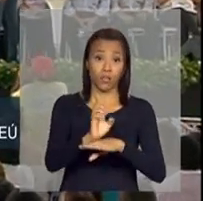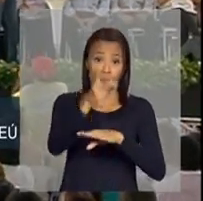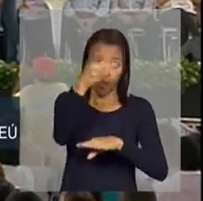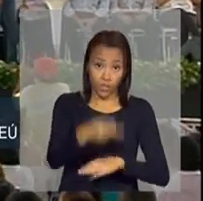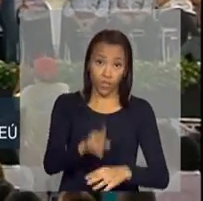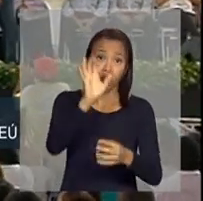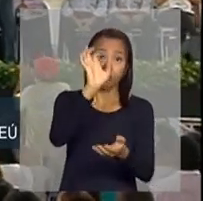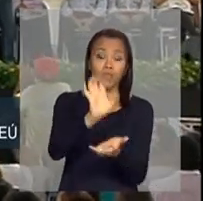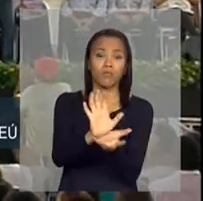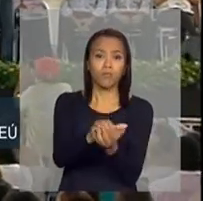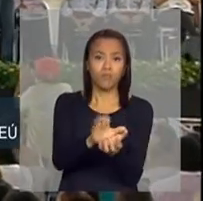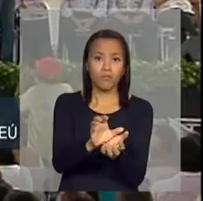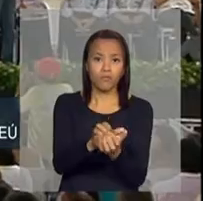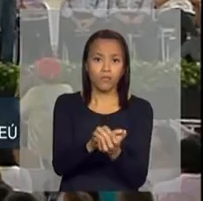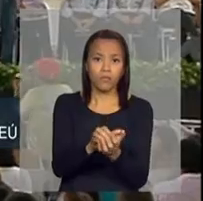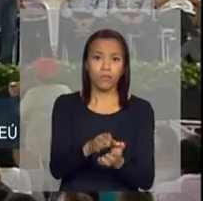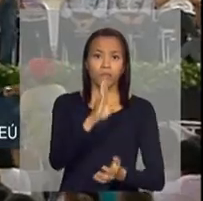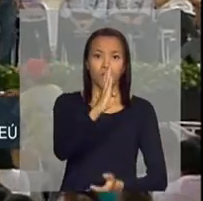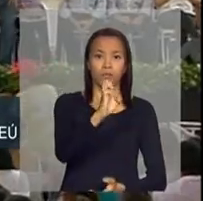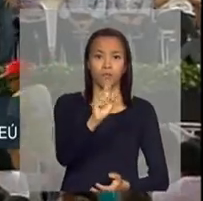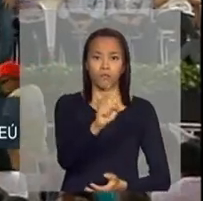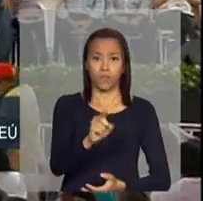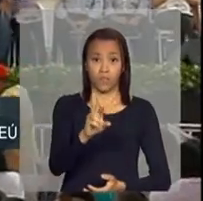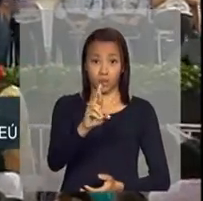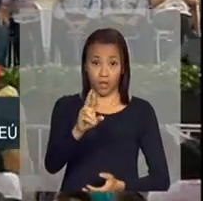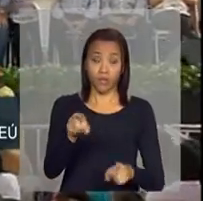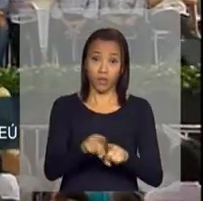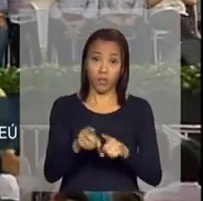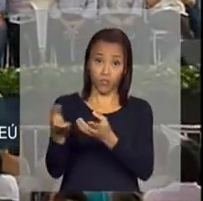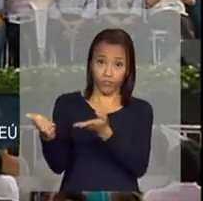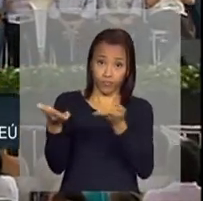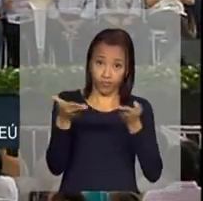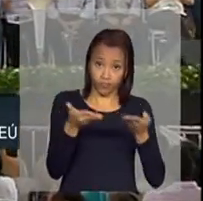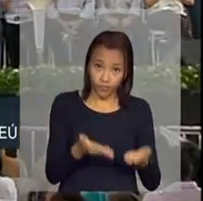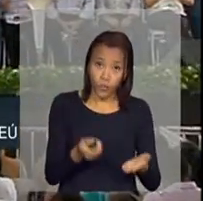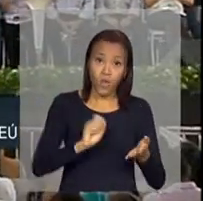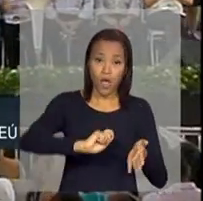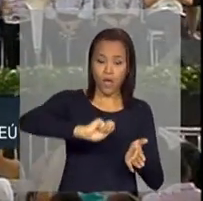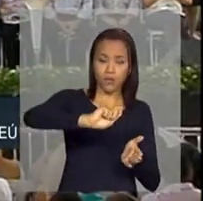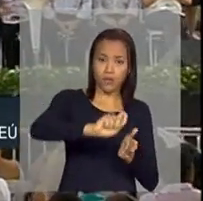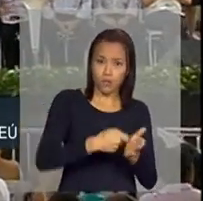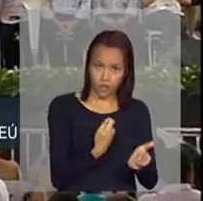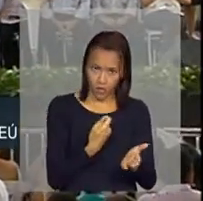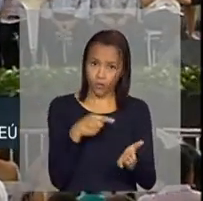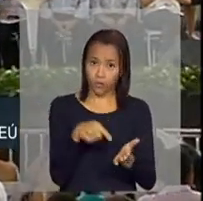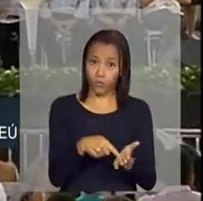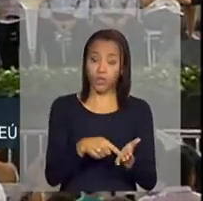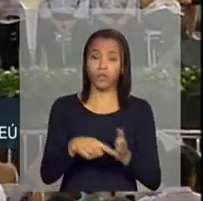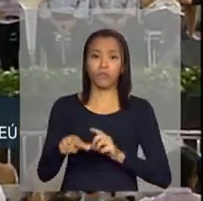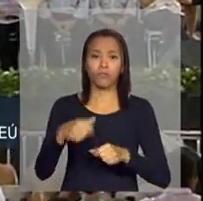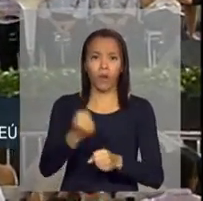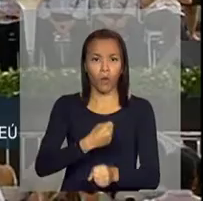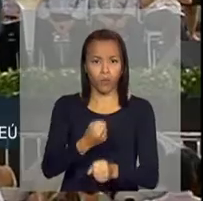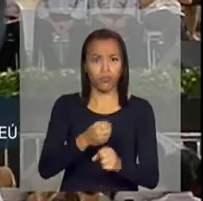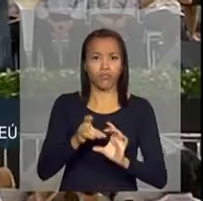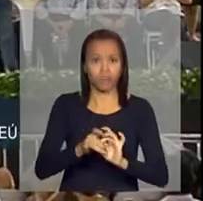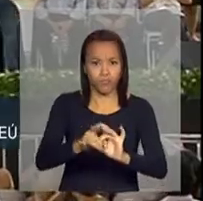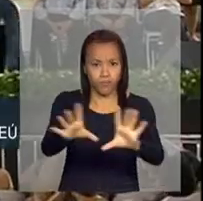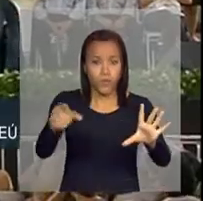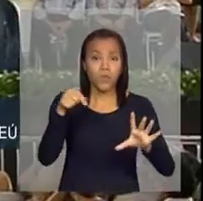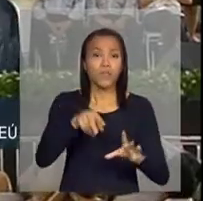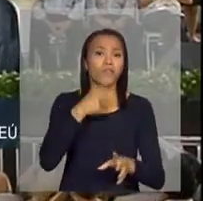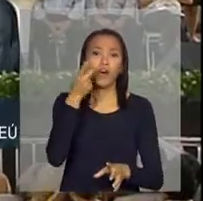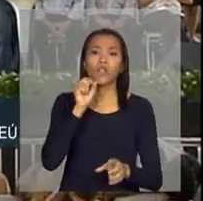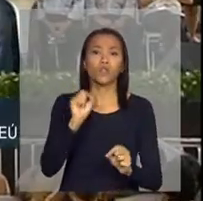Pernambuco, Rosana Maria Bezerra e Silva, a procederem à assinatura da ordem de serviço que dispõe